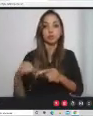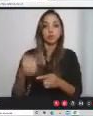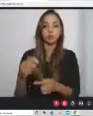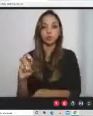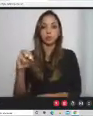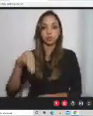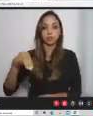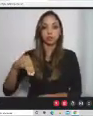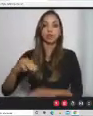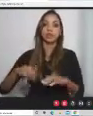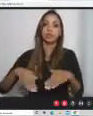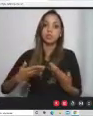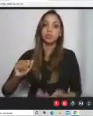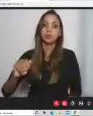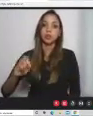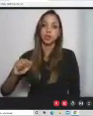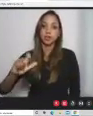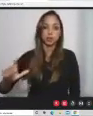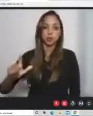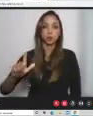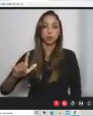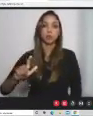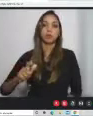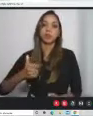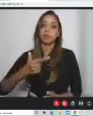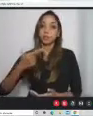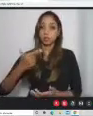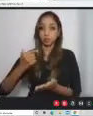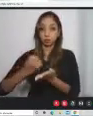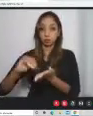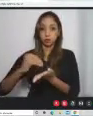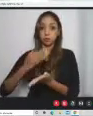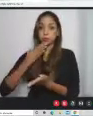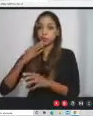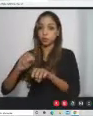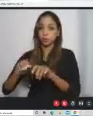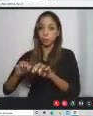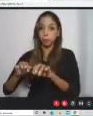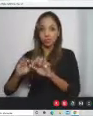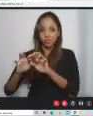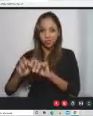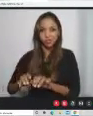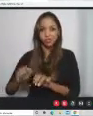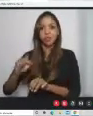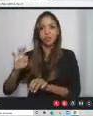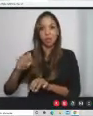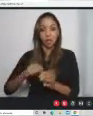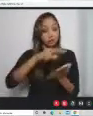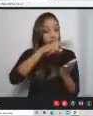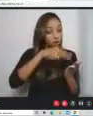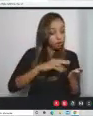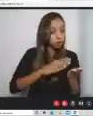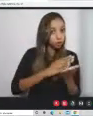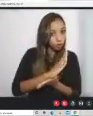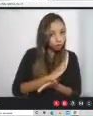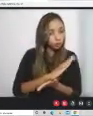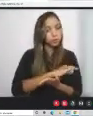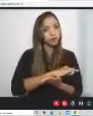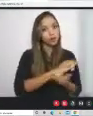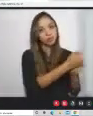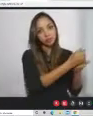constar Ana Carolina Carvalho de Lima, segunda secretária, fez lavrar ata que, após lida e aprovada, será assinada pelos membros da mesa diretora.